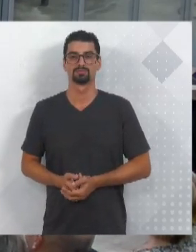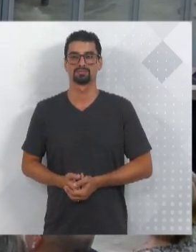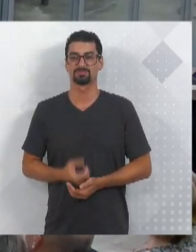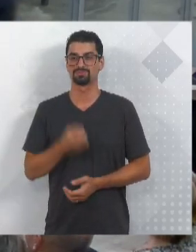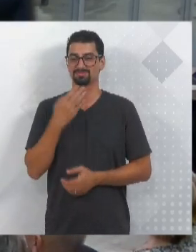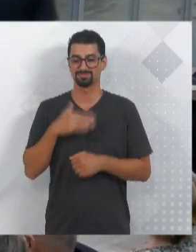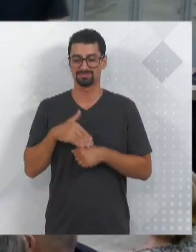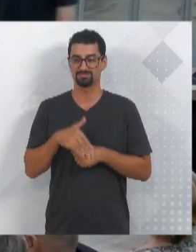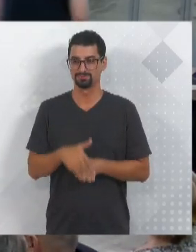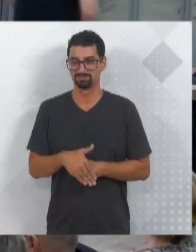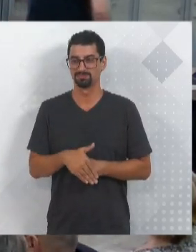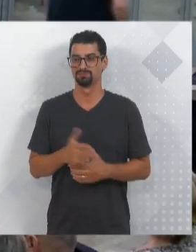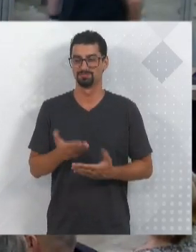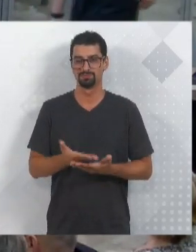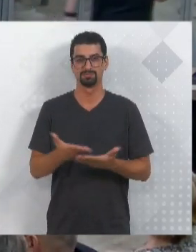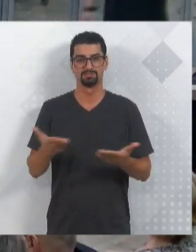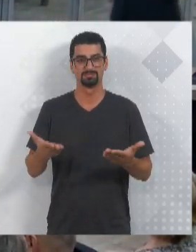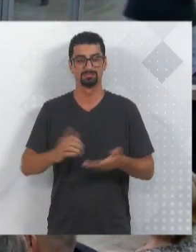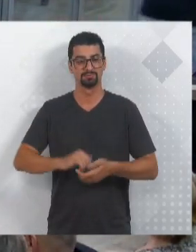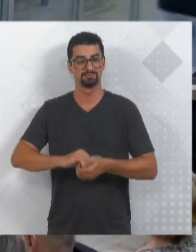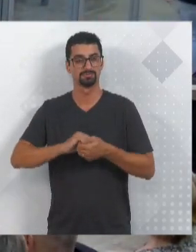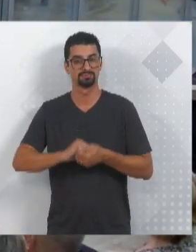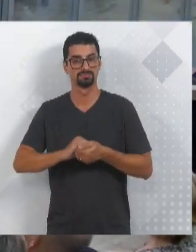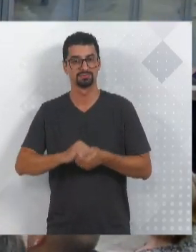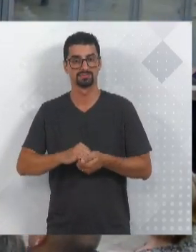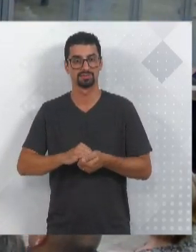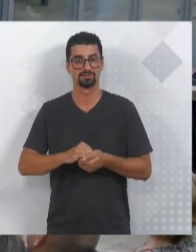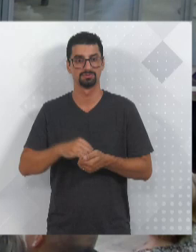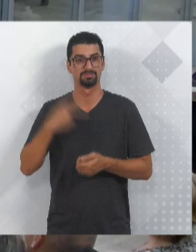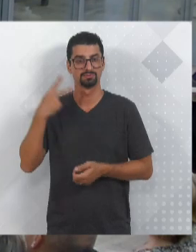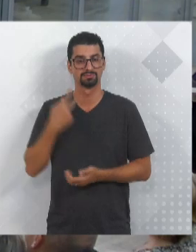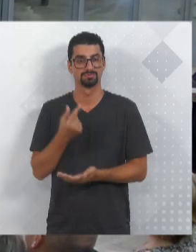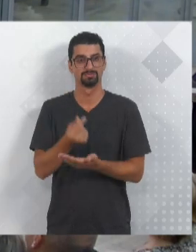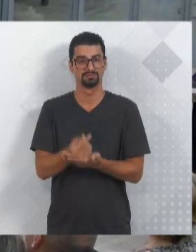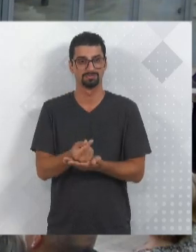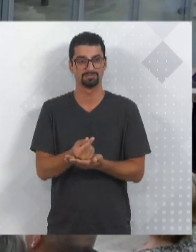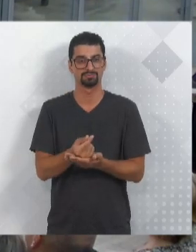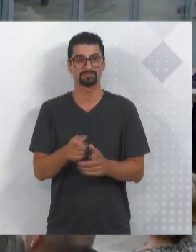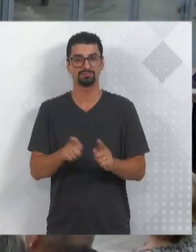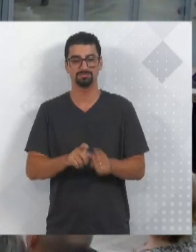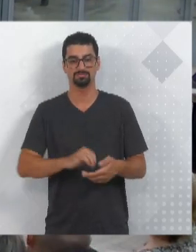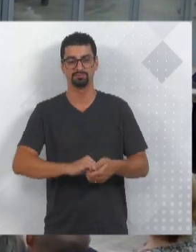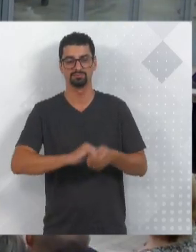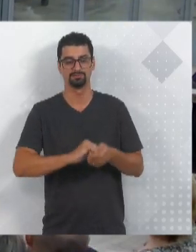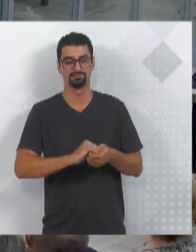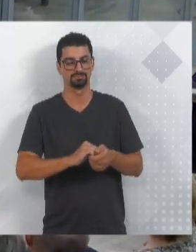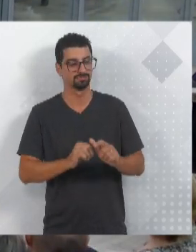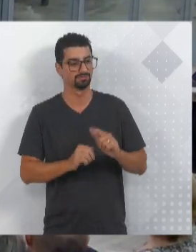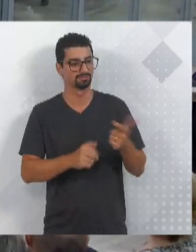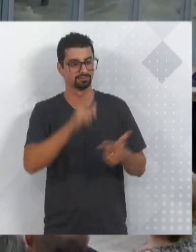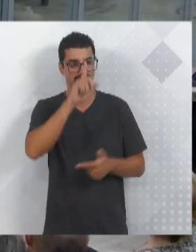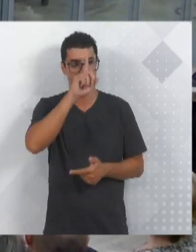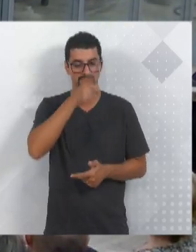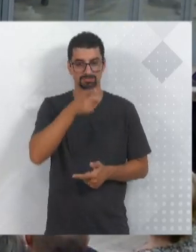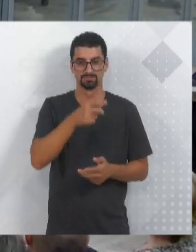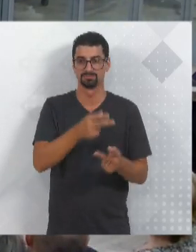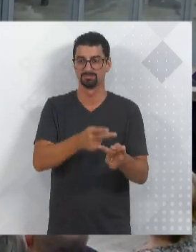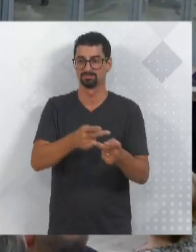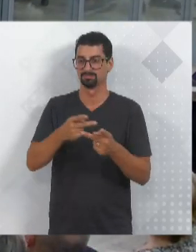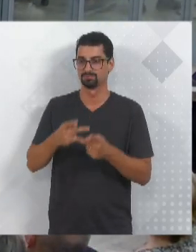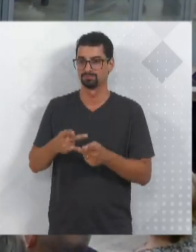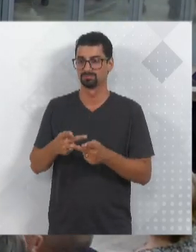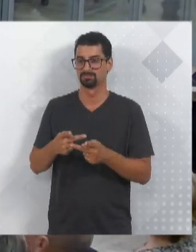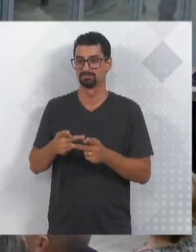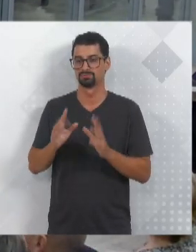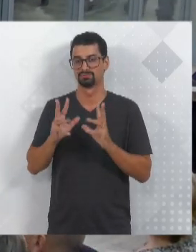Boa noite. Cumprimentando a vereadora Cristiane, cumprimento as demais autoridades, convidados